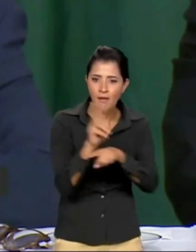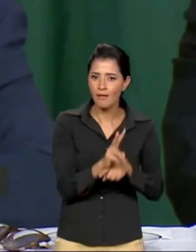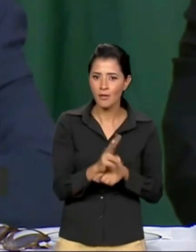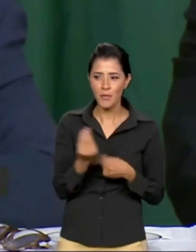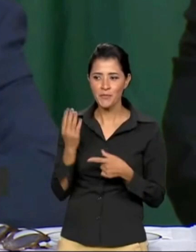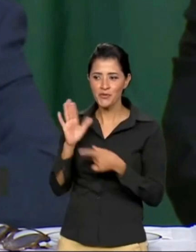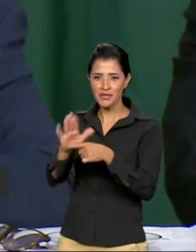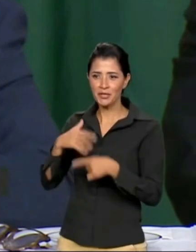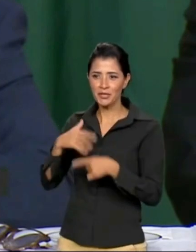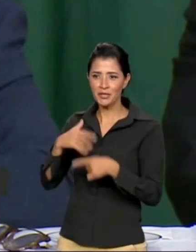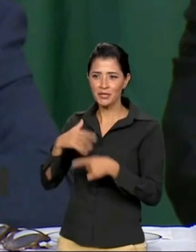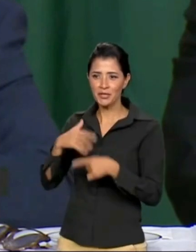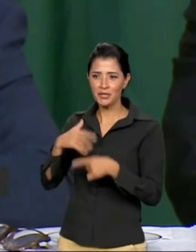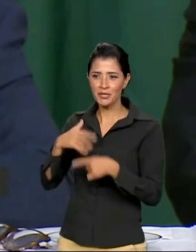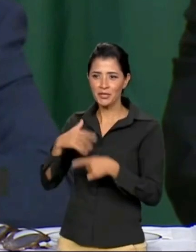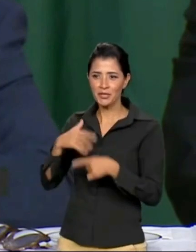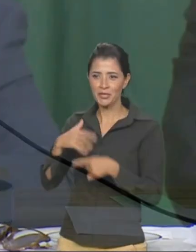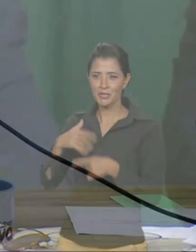muita coisa.